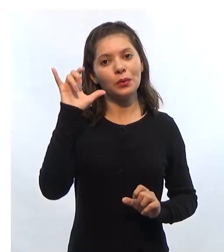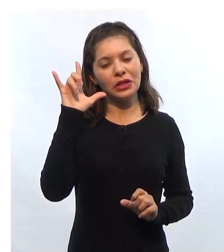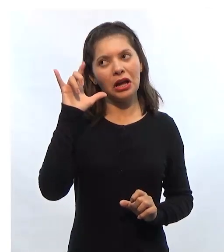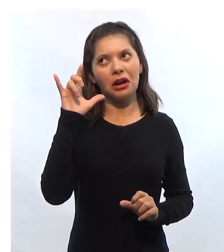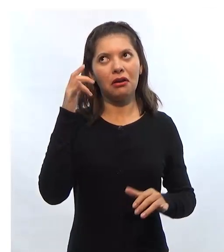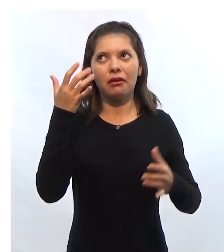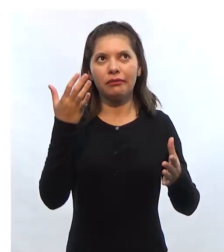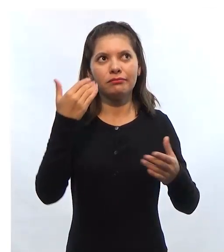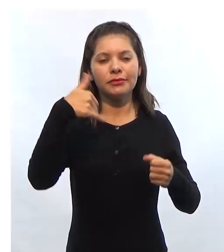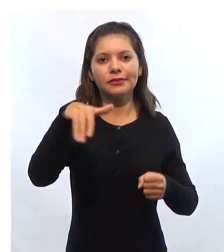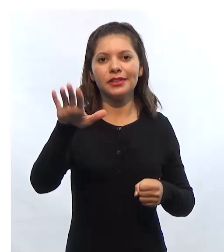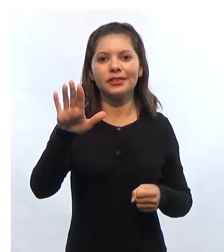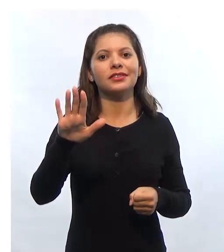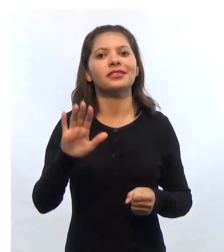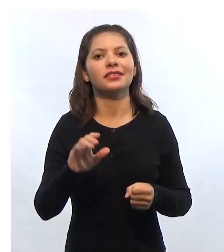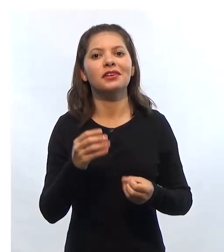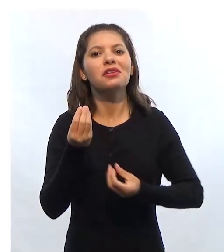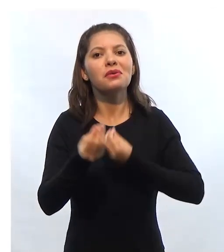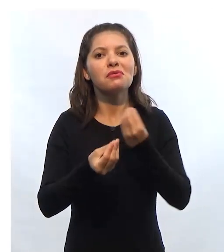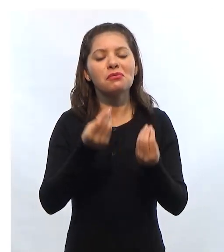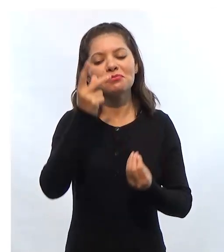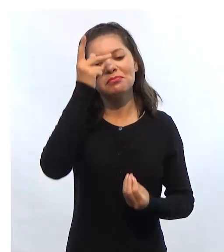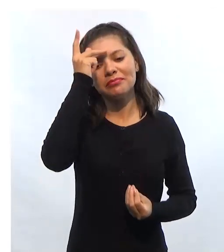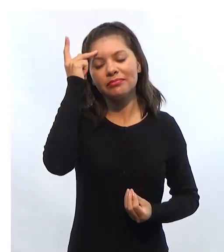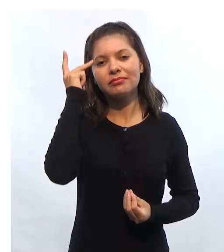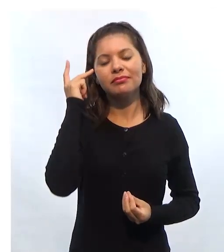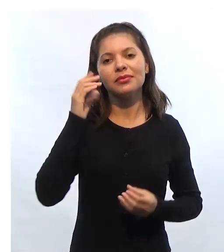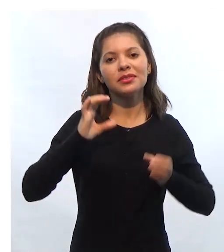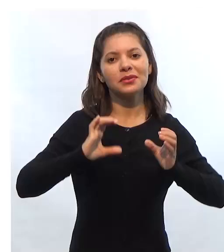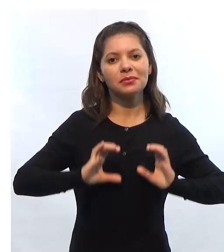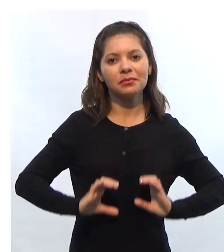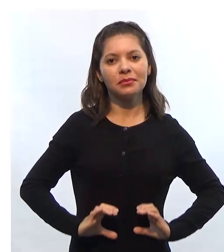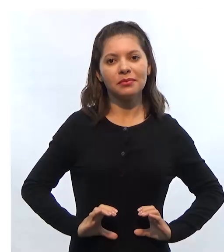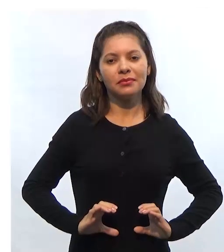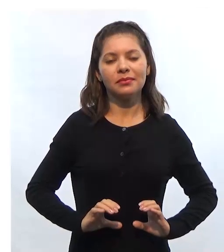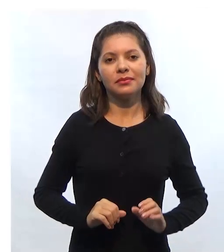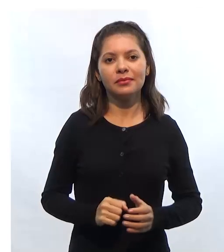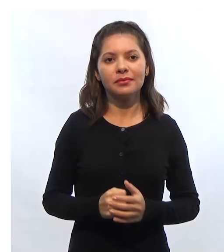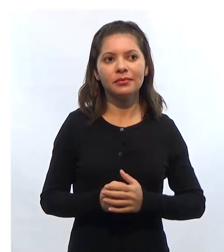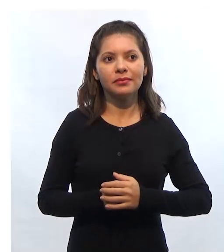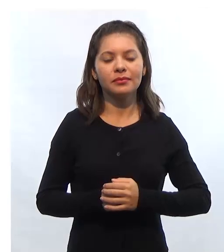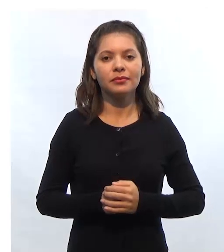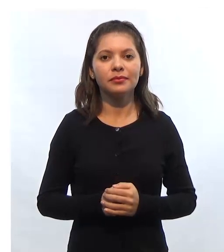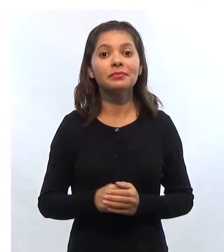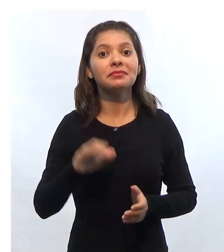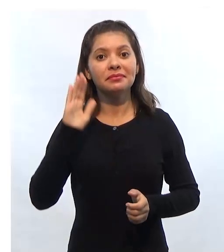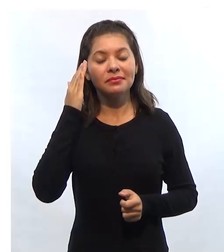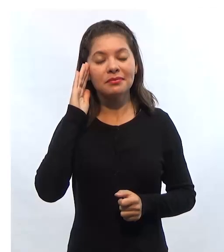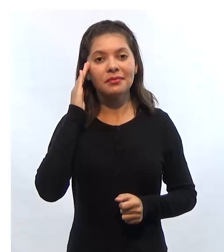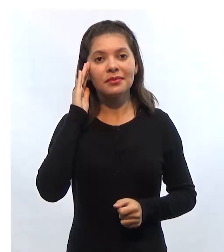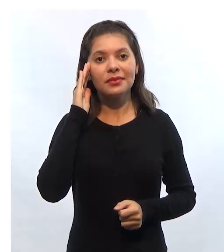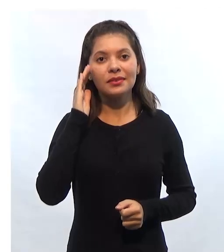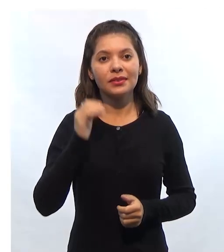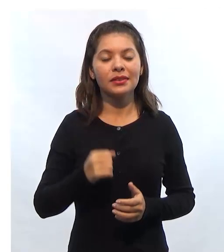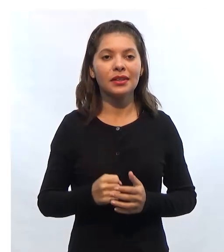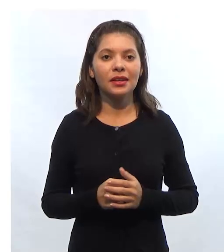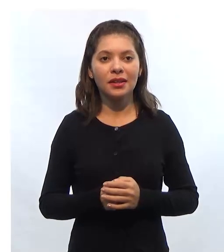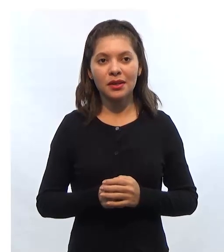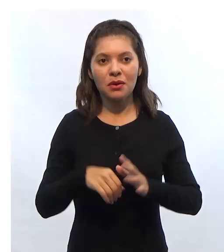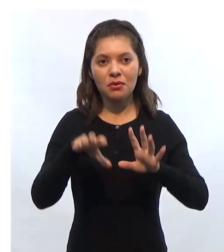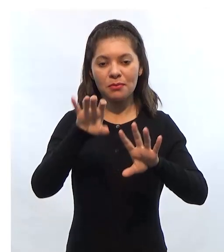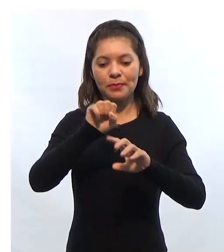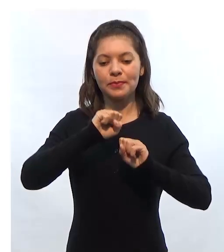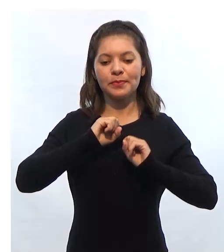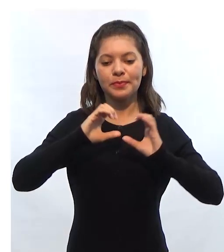sociais. Se usa muito isso, né? Você vai observar como a pessoa se comporta na rede social para entender